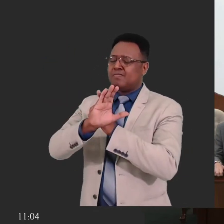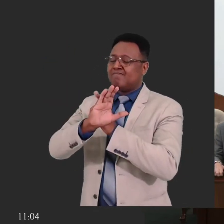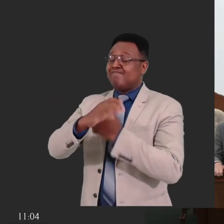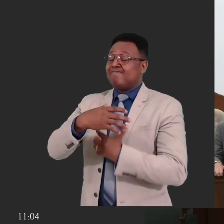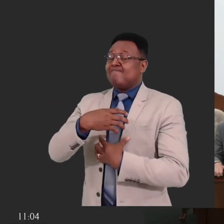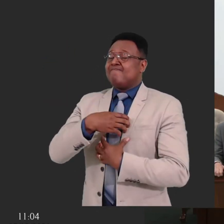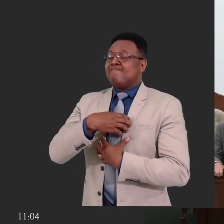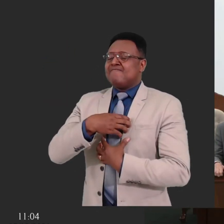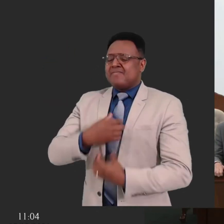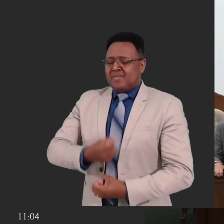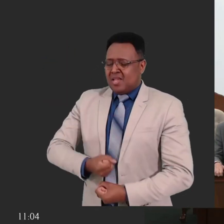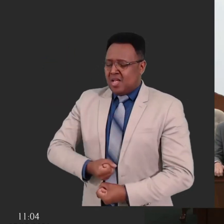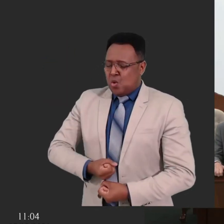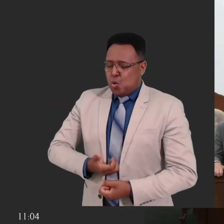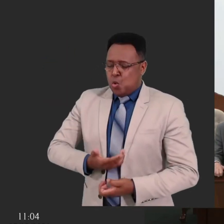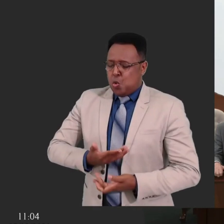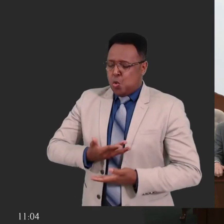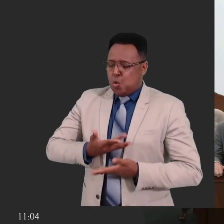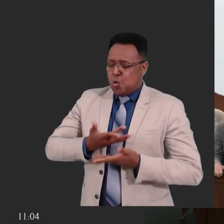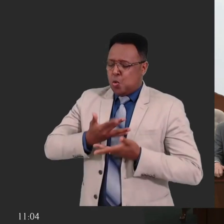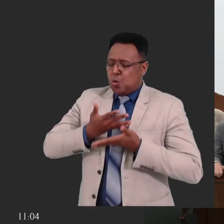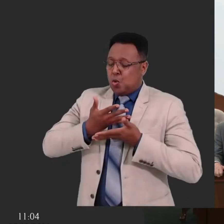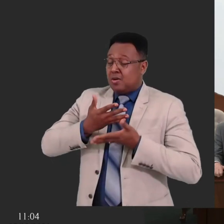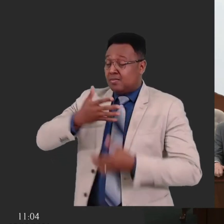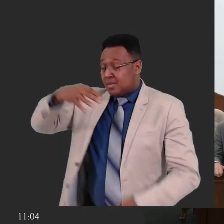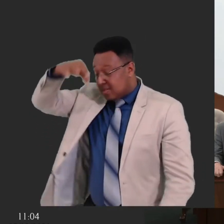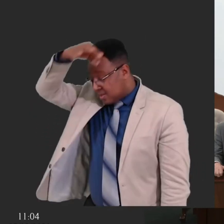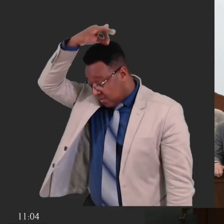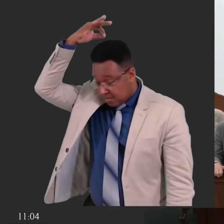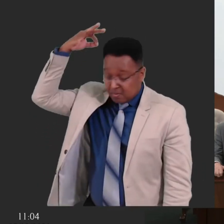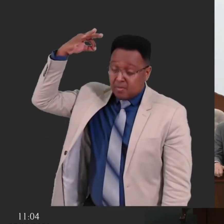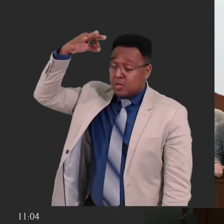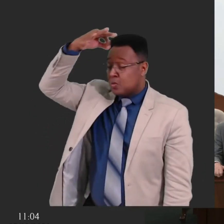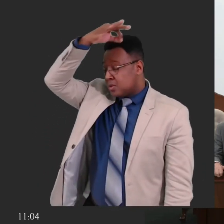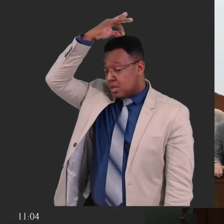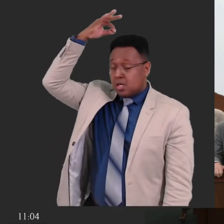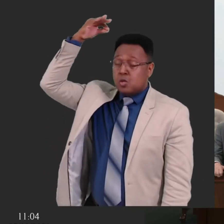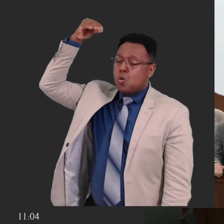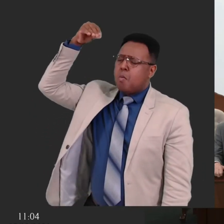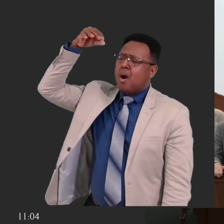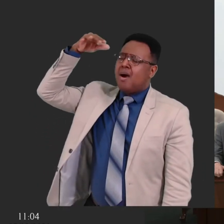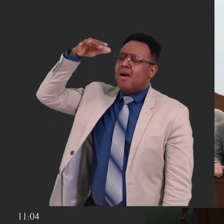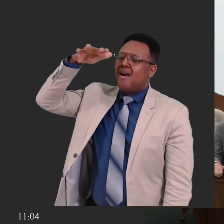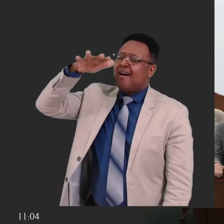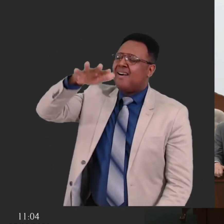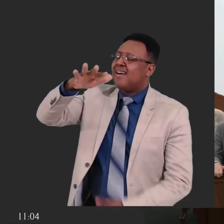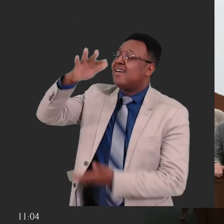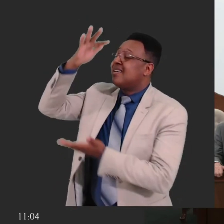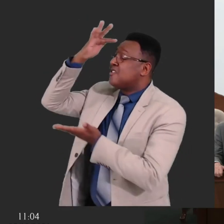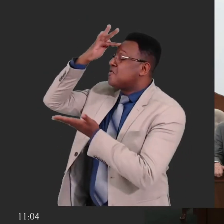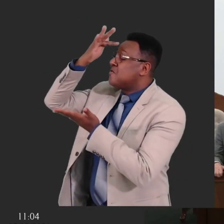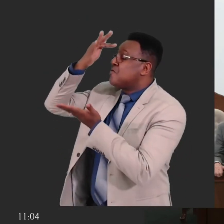faltou, guia do teu Espírito Santo, virtude, a fé, a luz,